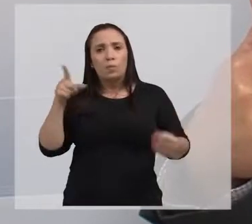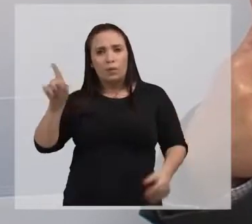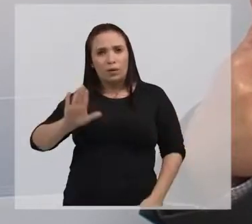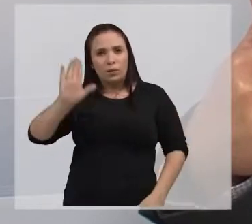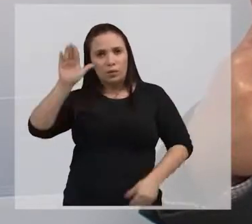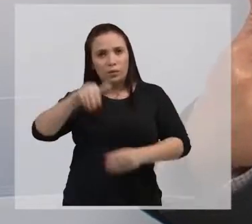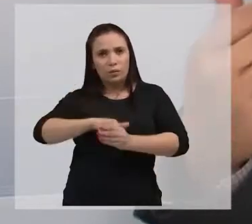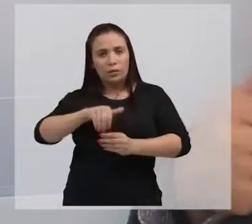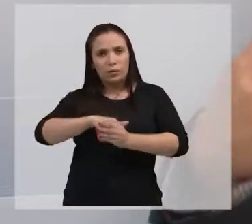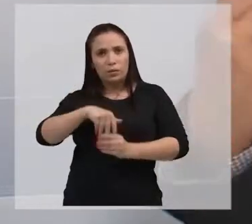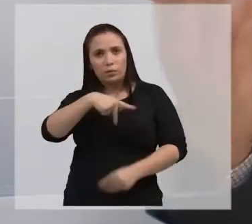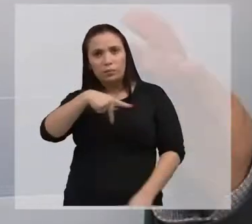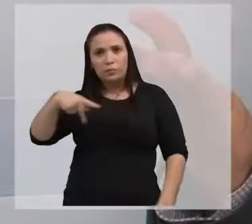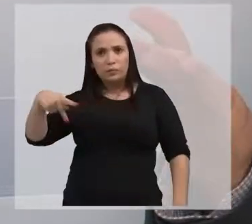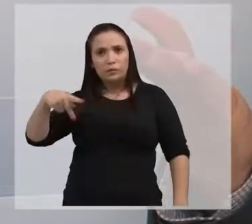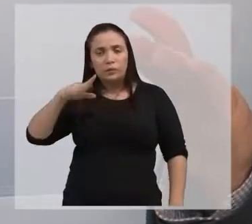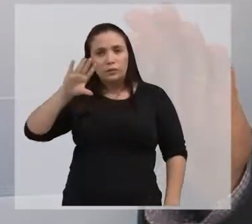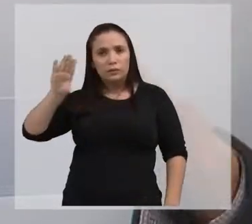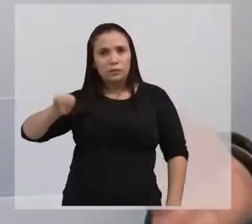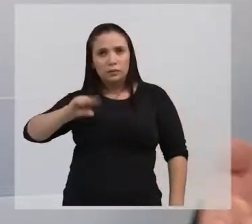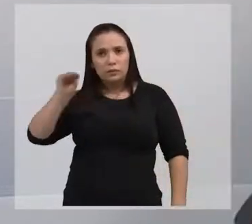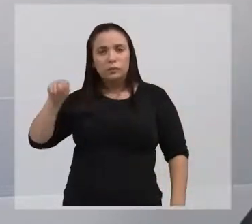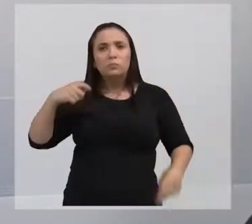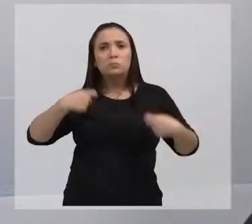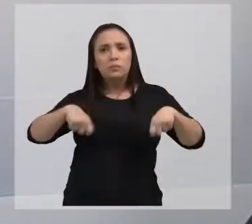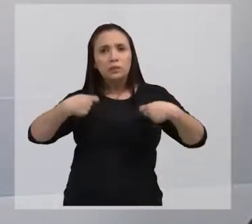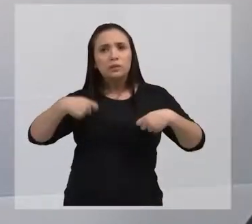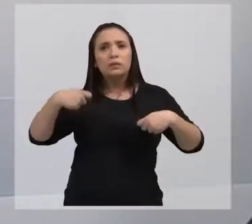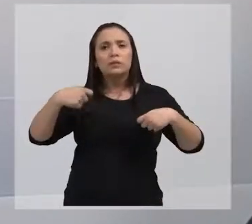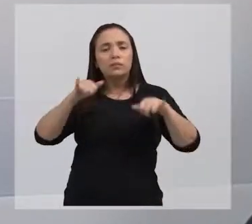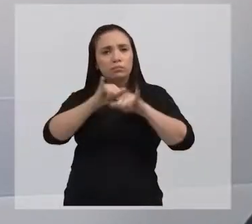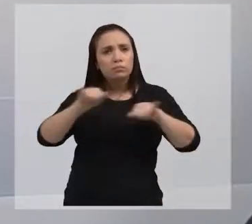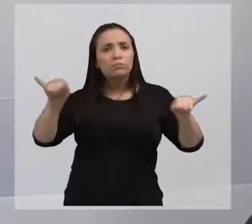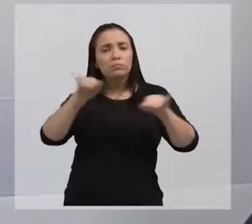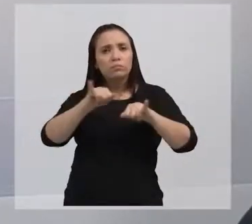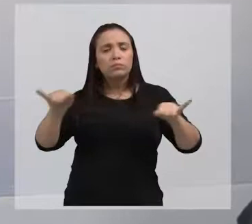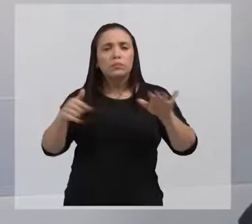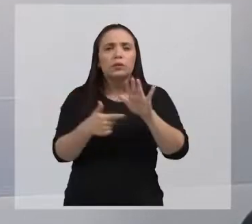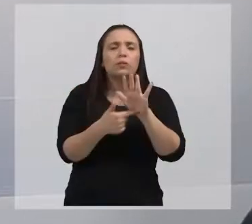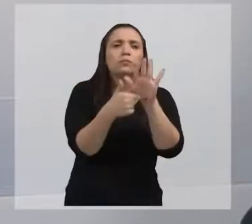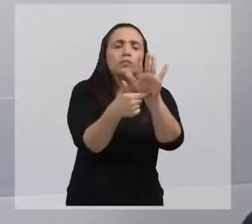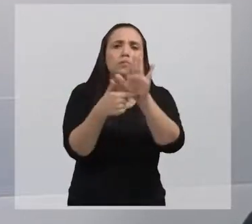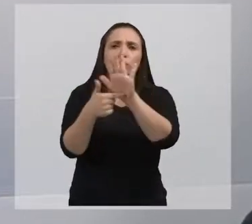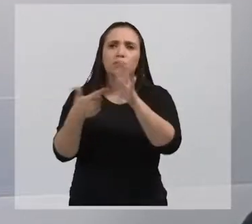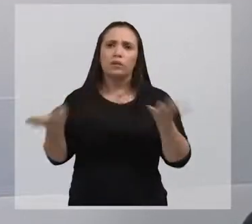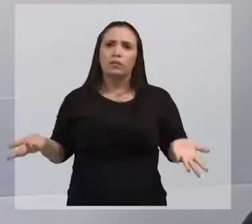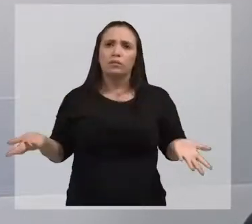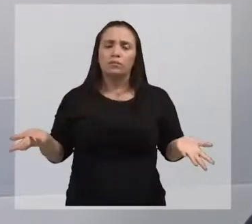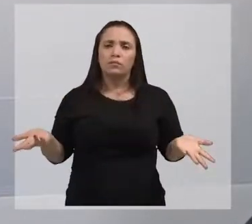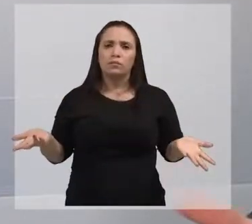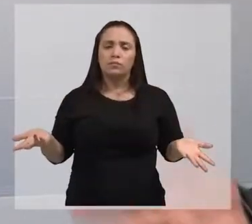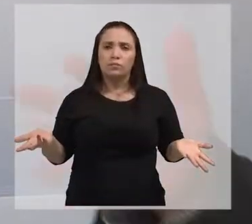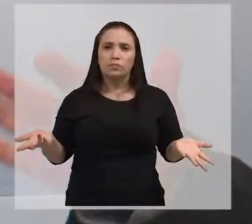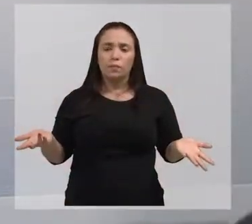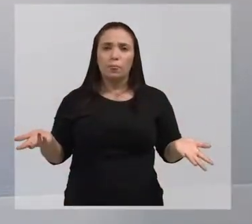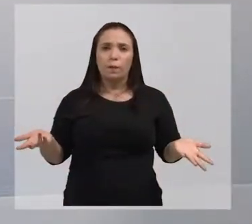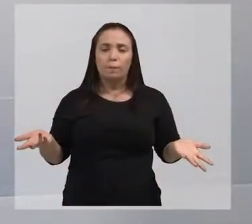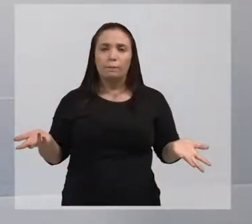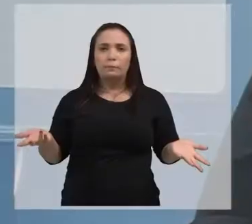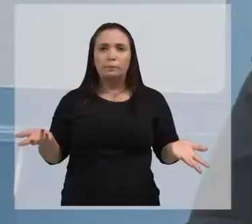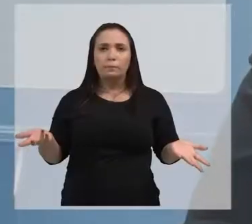não seja simpática para os mesmos, beneficiaria o Estado do Ceará e muito. Não, com chance reais de... Aí é outra história. Aí